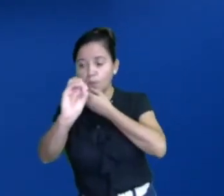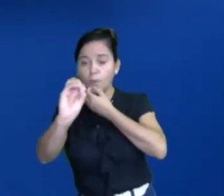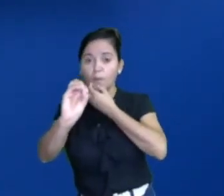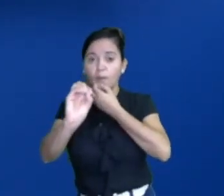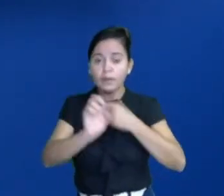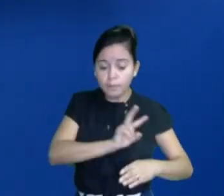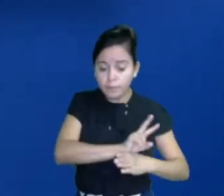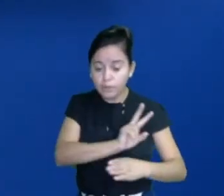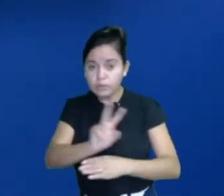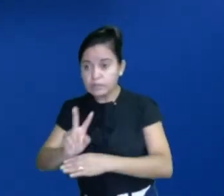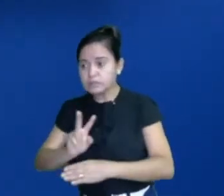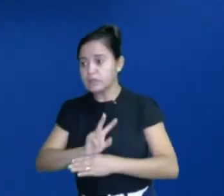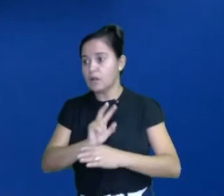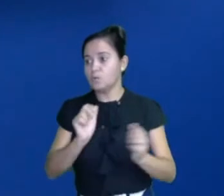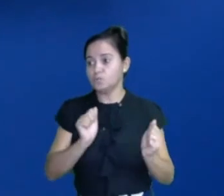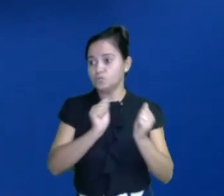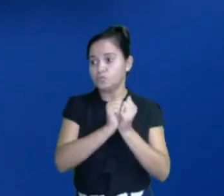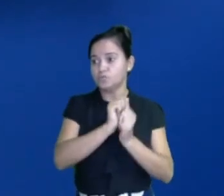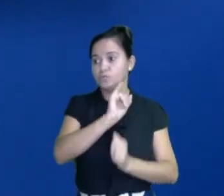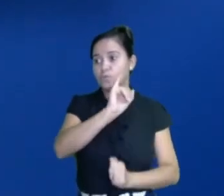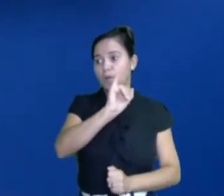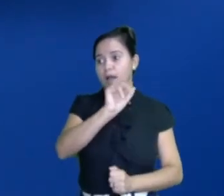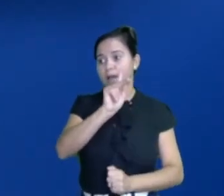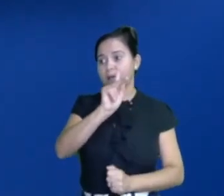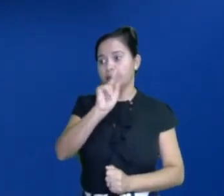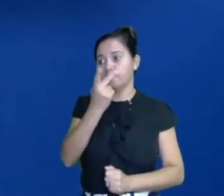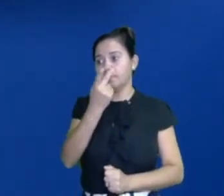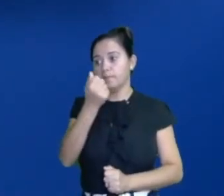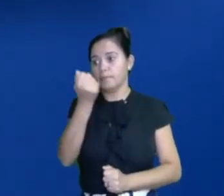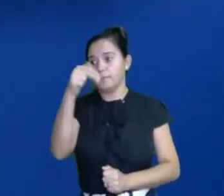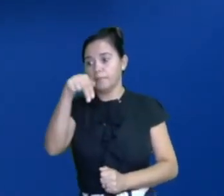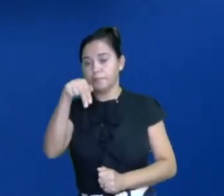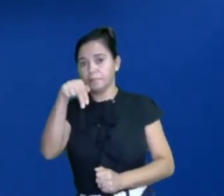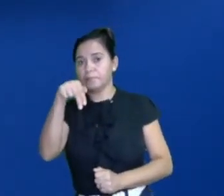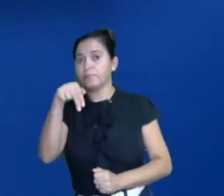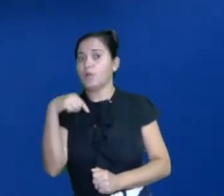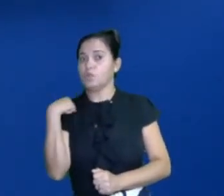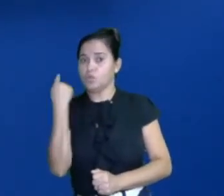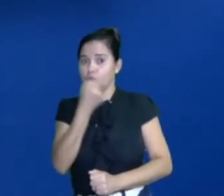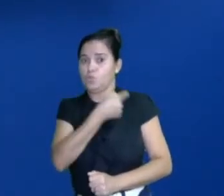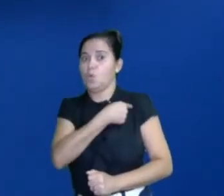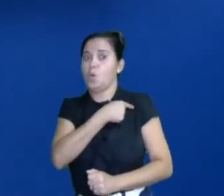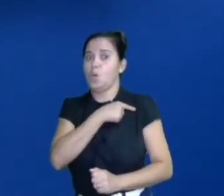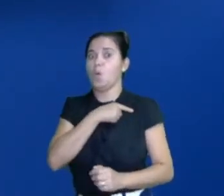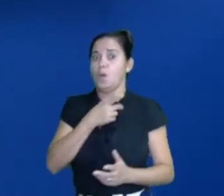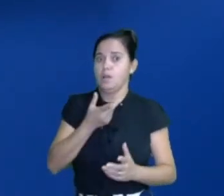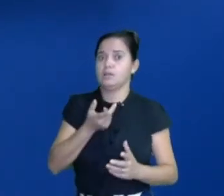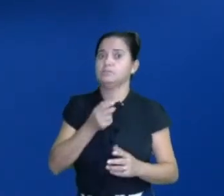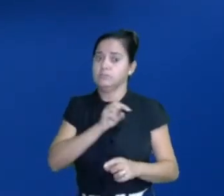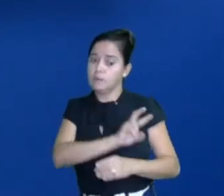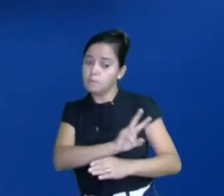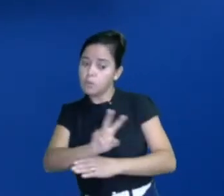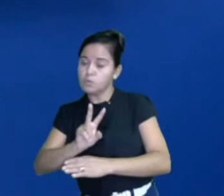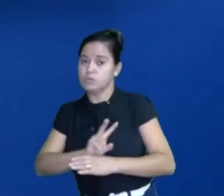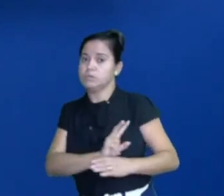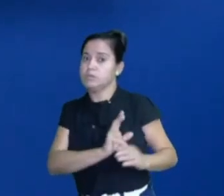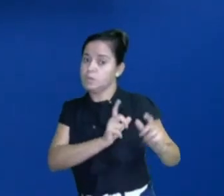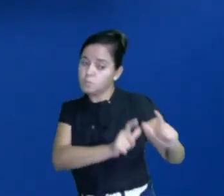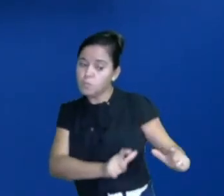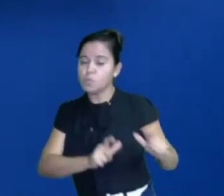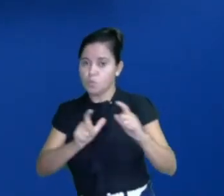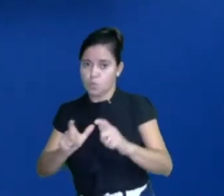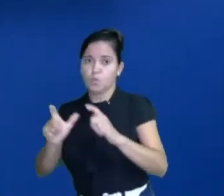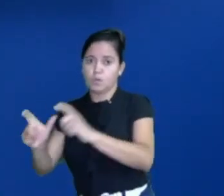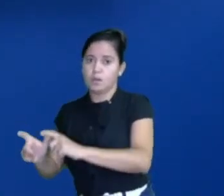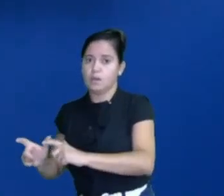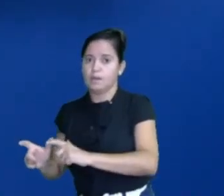proteger junto com a IPHAN? Nós, cidadãos, a gente tem que proteger esses locais. A gente tem que zelar